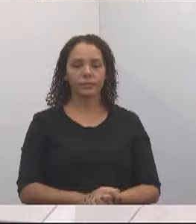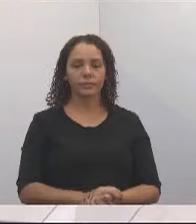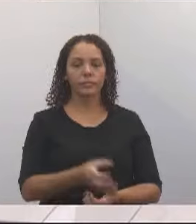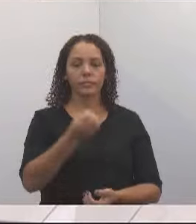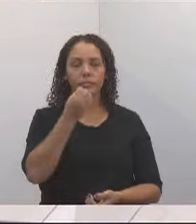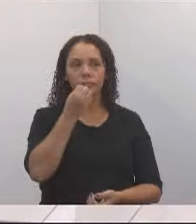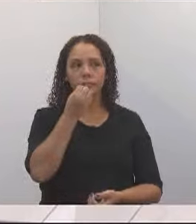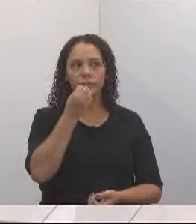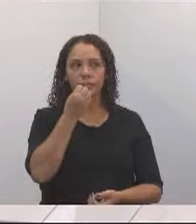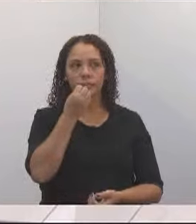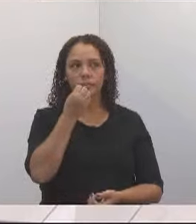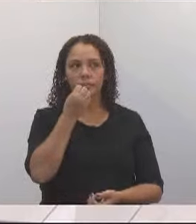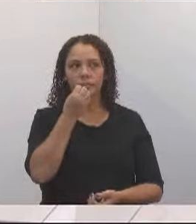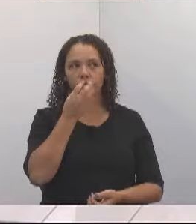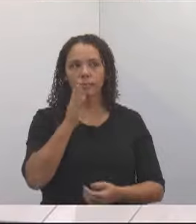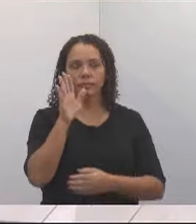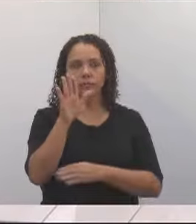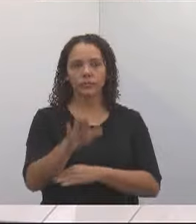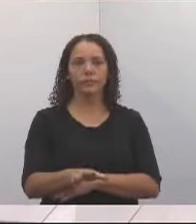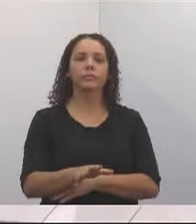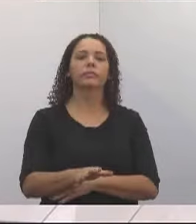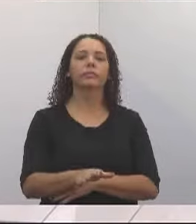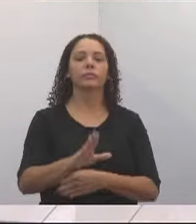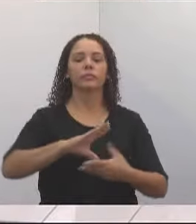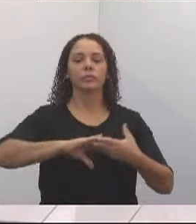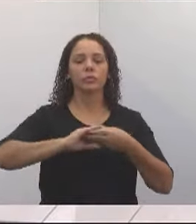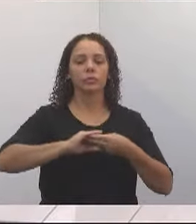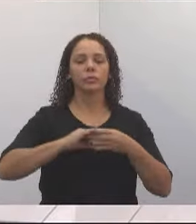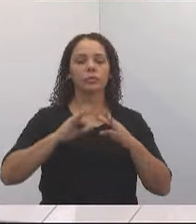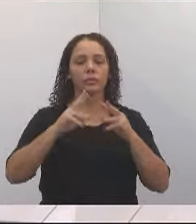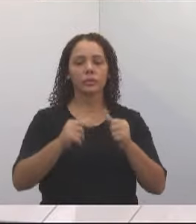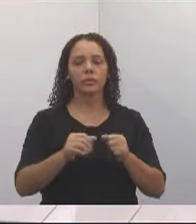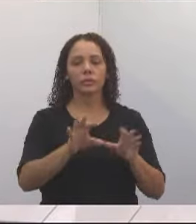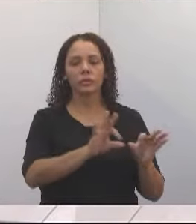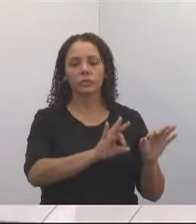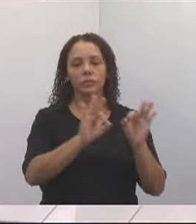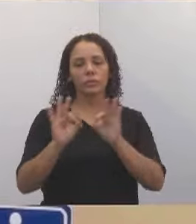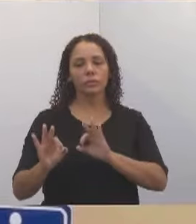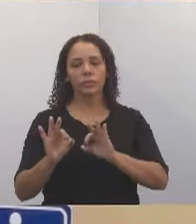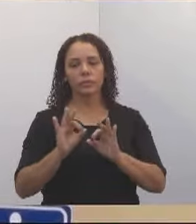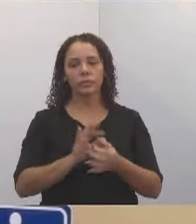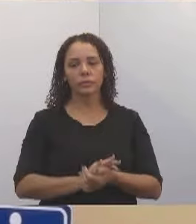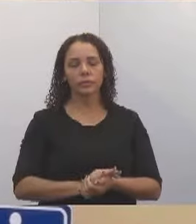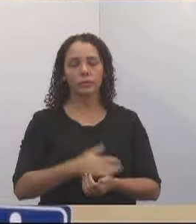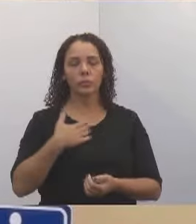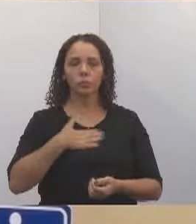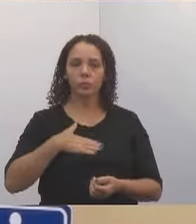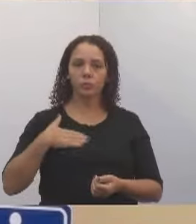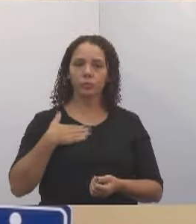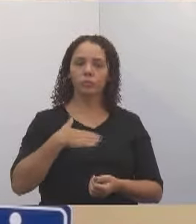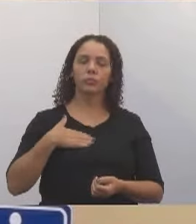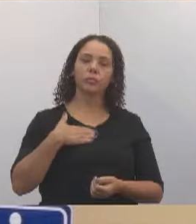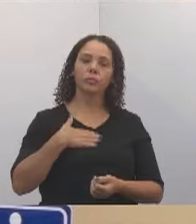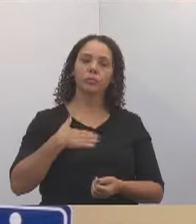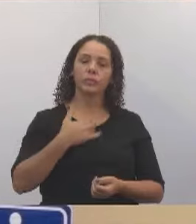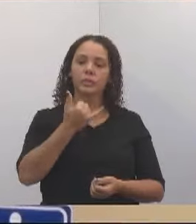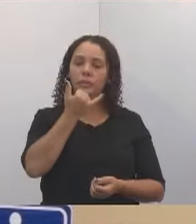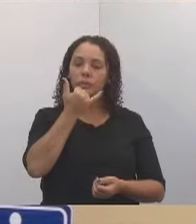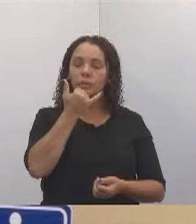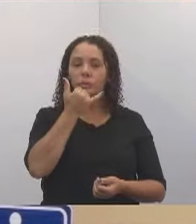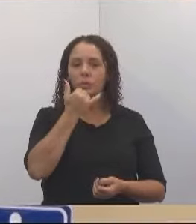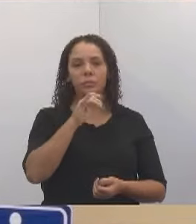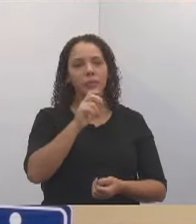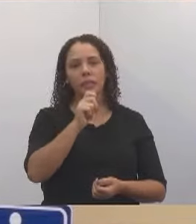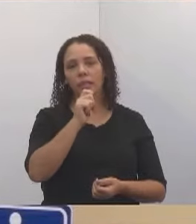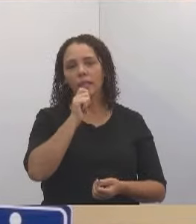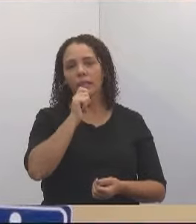Boa tarde, quero cumprimentar mais uma vez a todos que estão nos acompanhando. É um prazer, desculpa, não chegou meio-dia